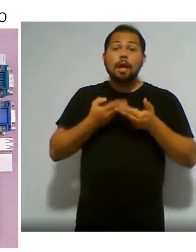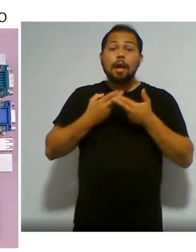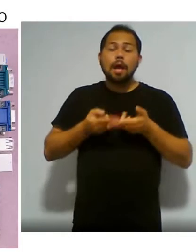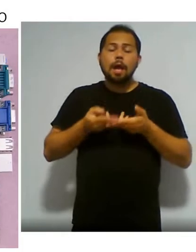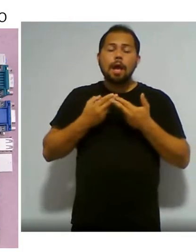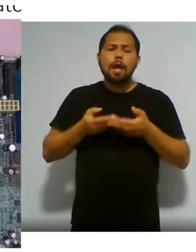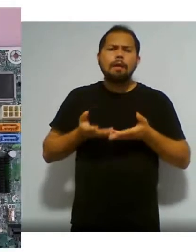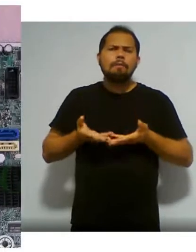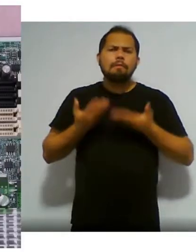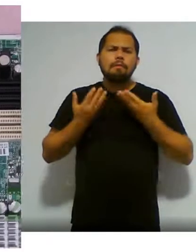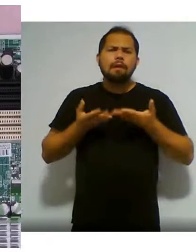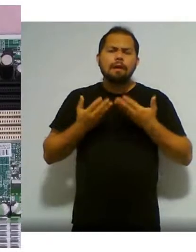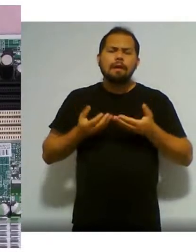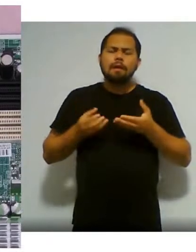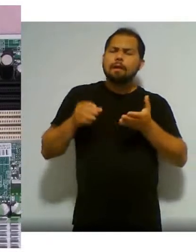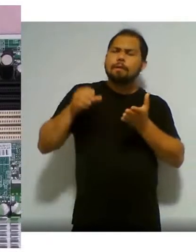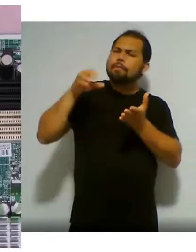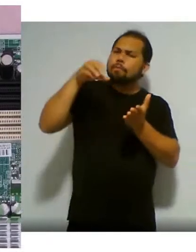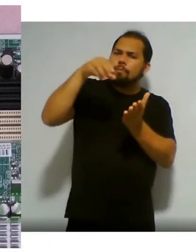ó,